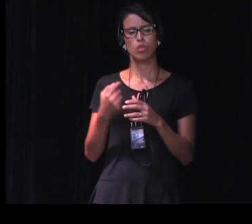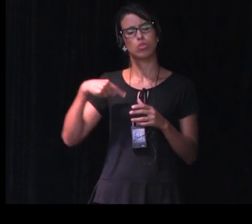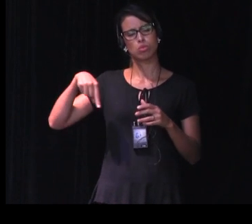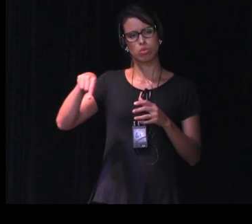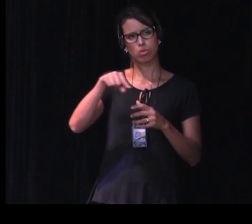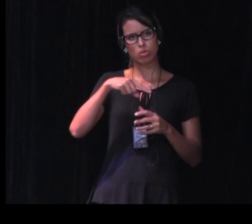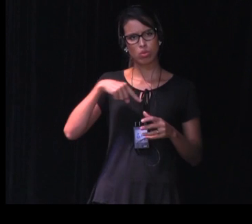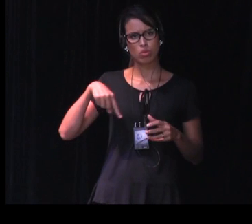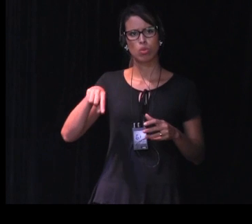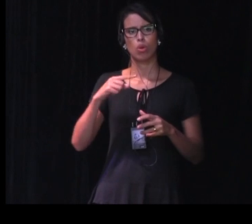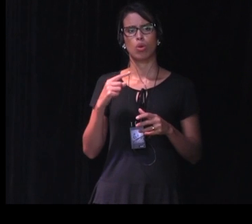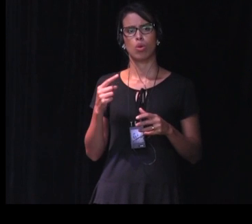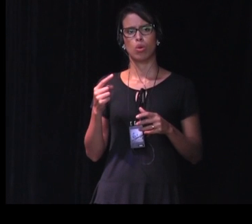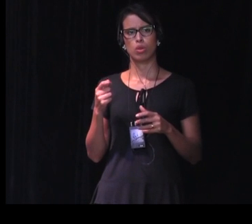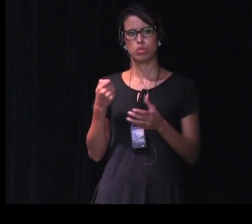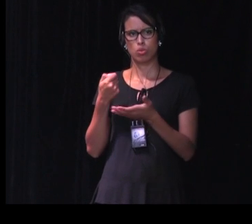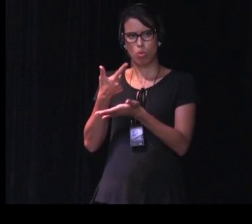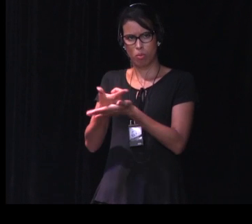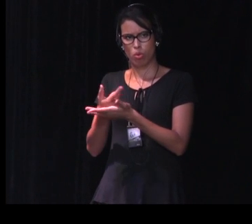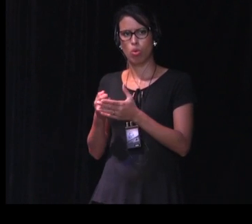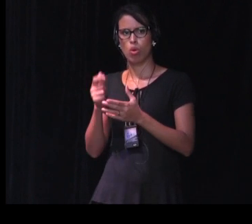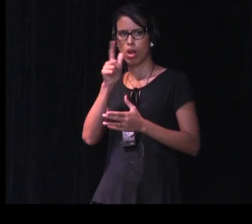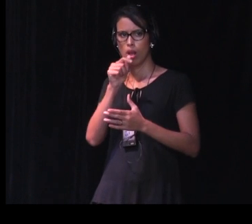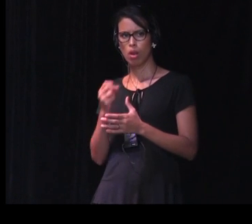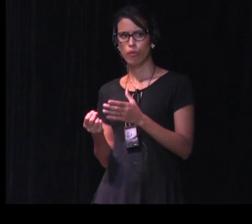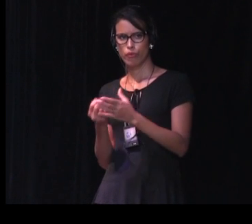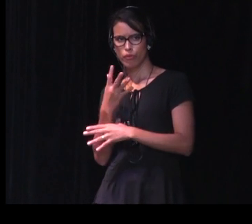E nós, então, propomos uma fonte como